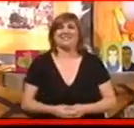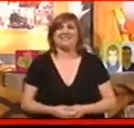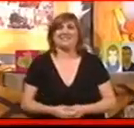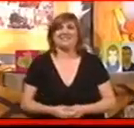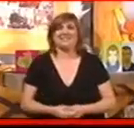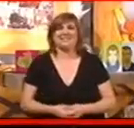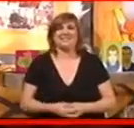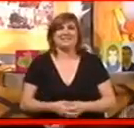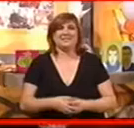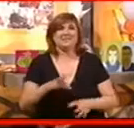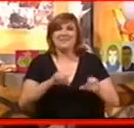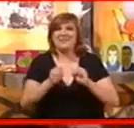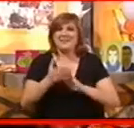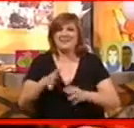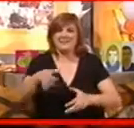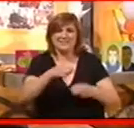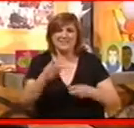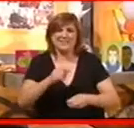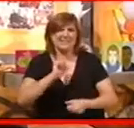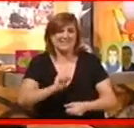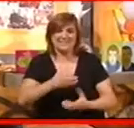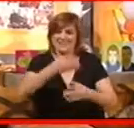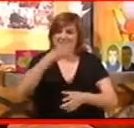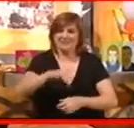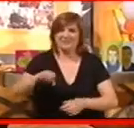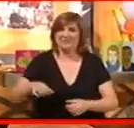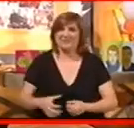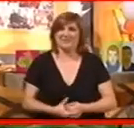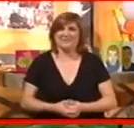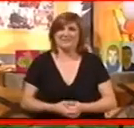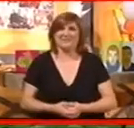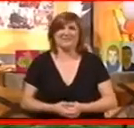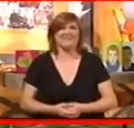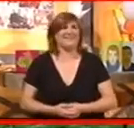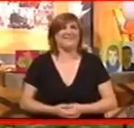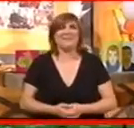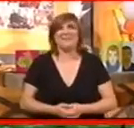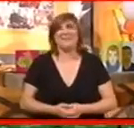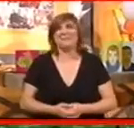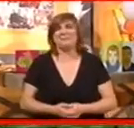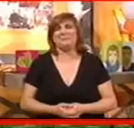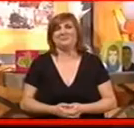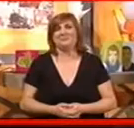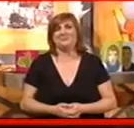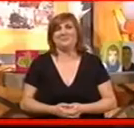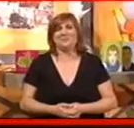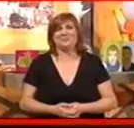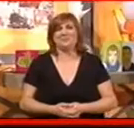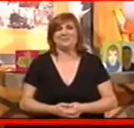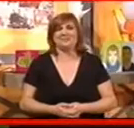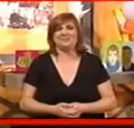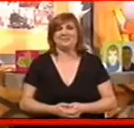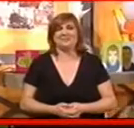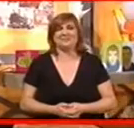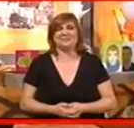com muito hábito no uso da vaselina. Eles já vão aqui com 3, 4, 5 garrafas de mão. A vaselina não está a produzir efeito, mas vocês, aqui já está a